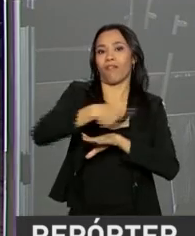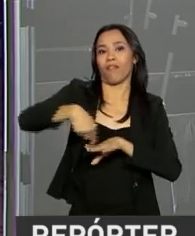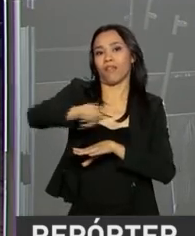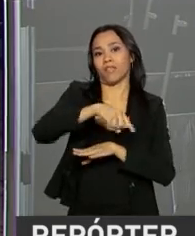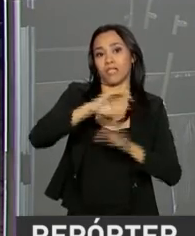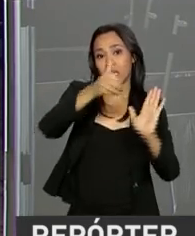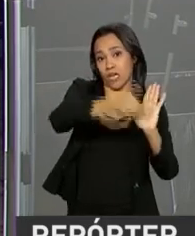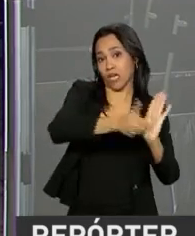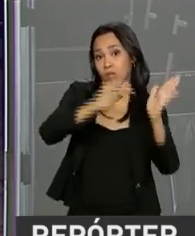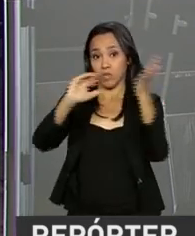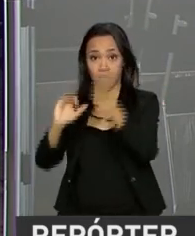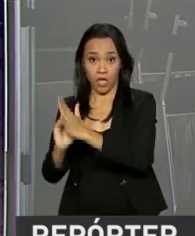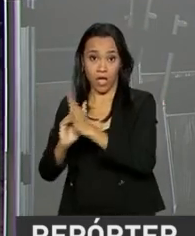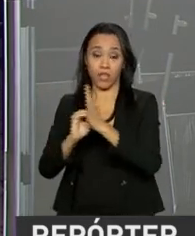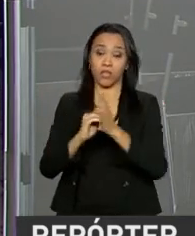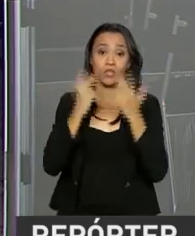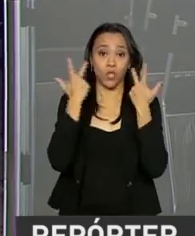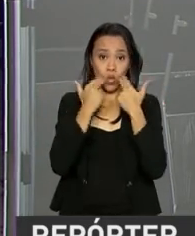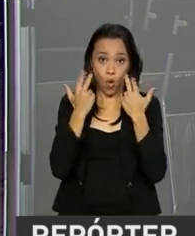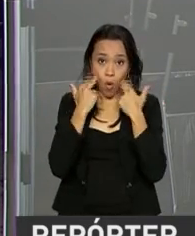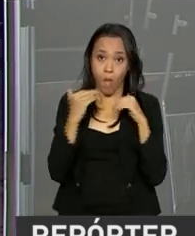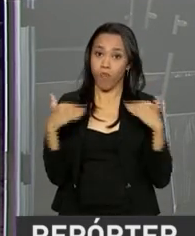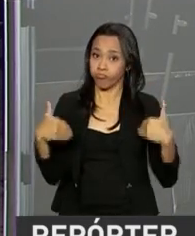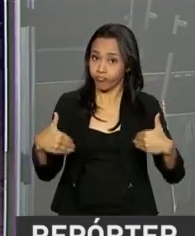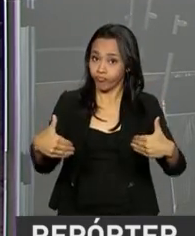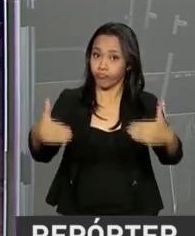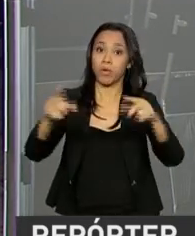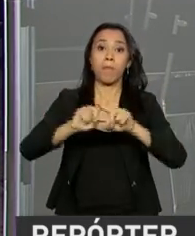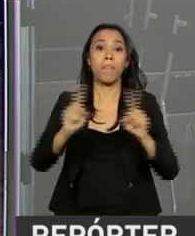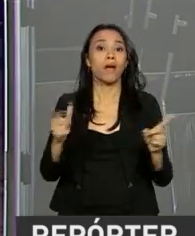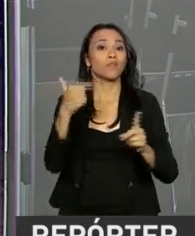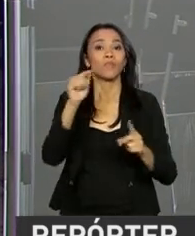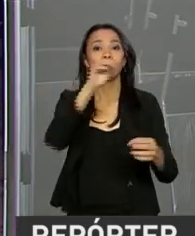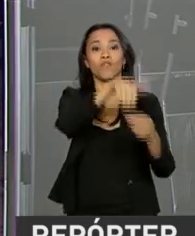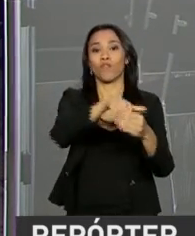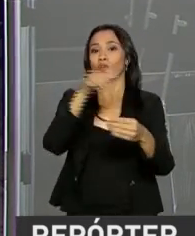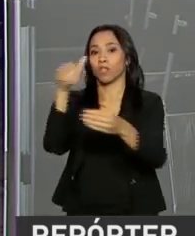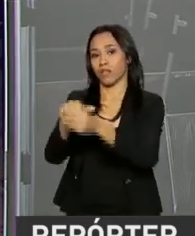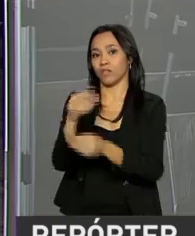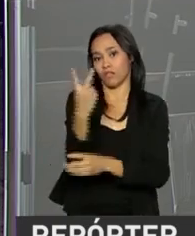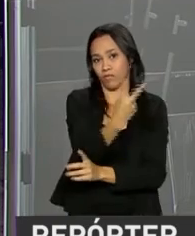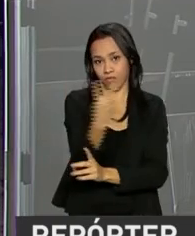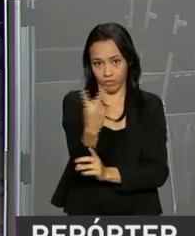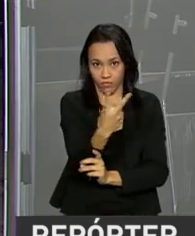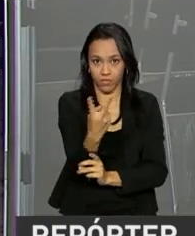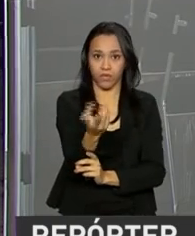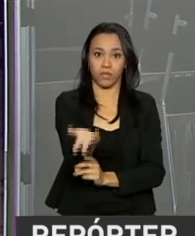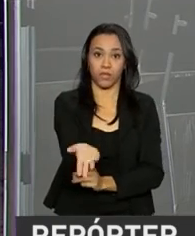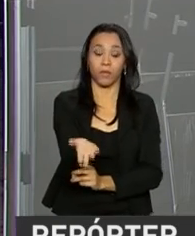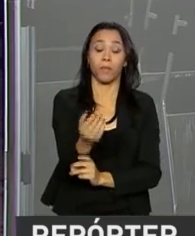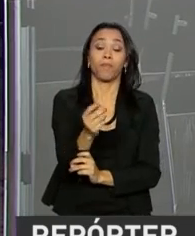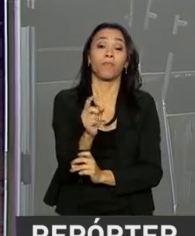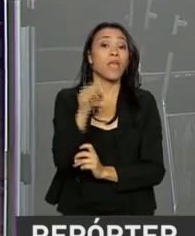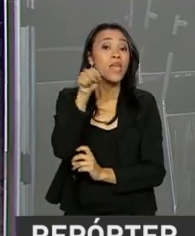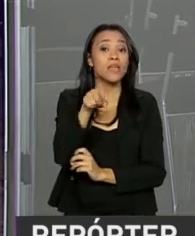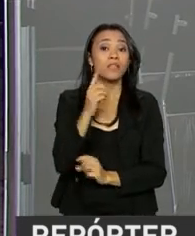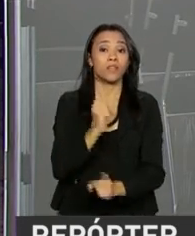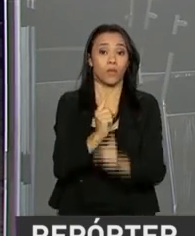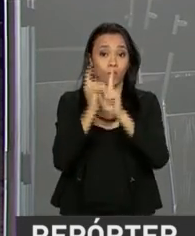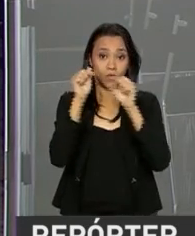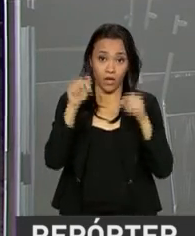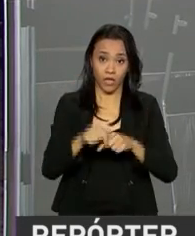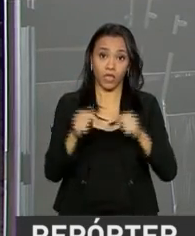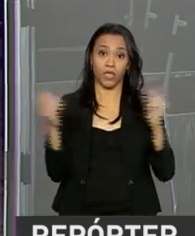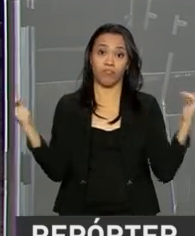câmara eo senado funcionam normalmente mas não ocorrem sessões de votação nas duas casas esses encontros aqui no